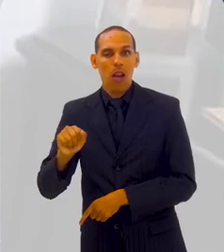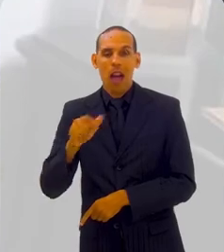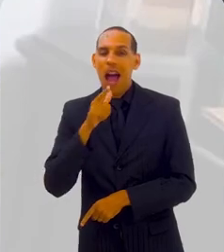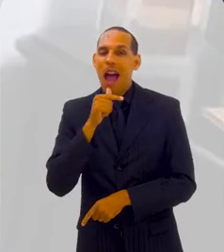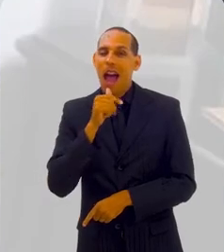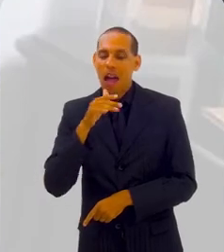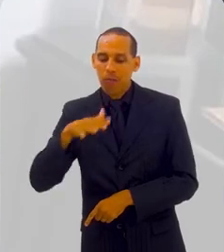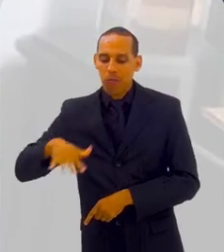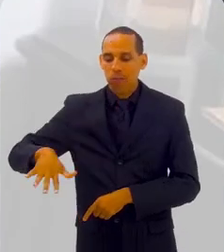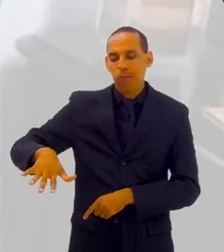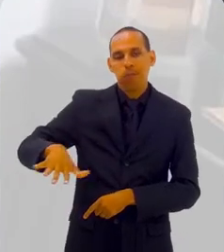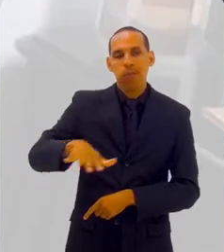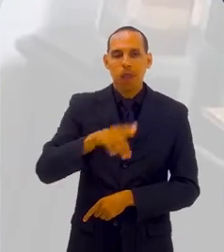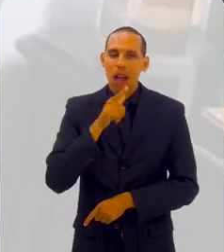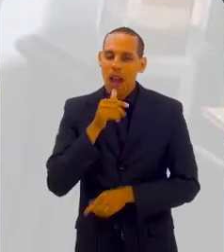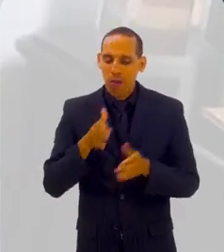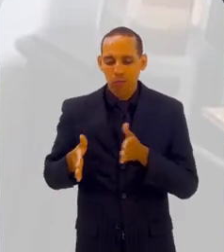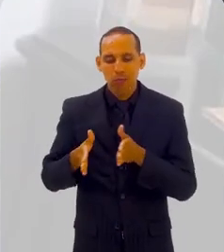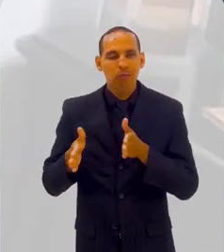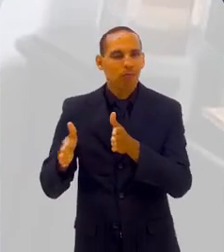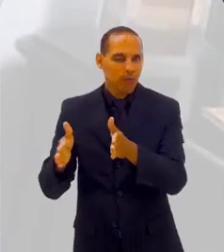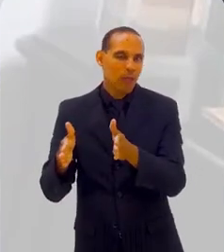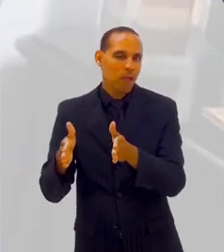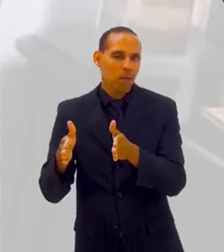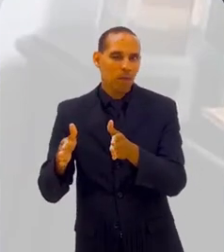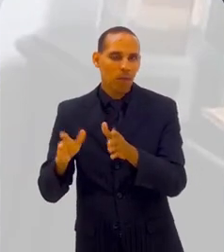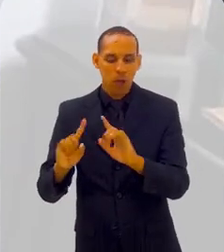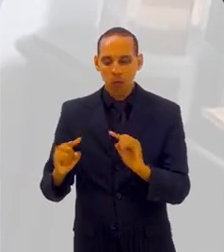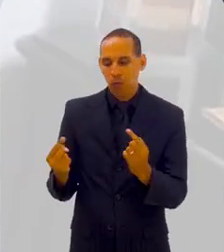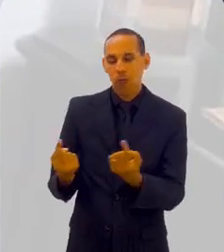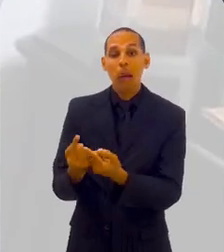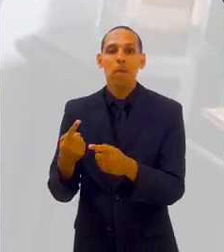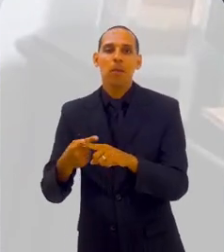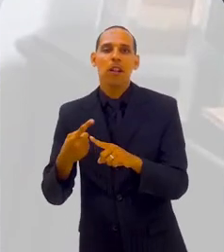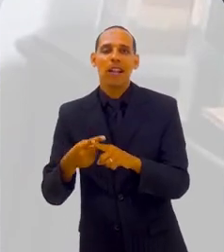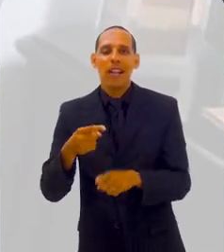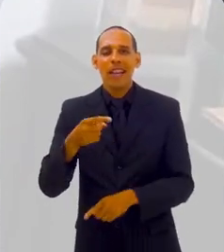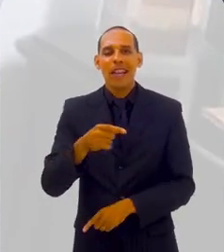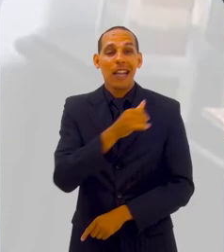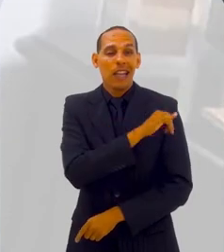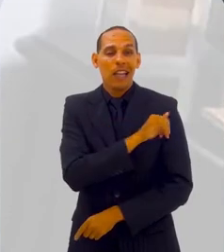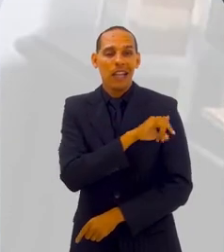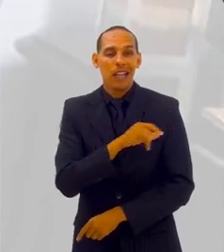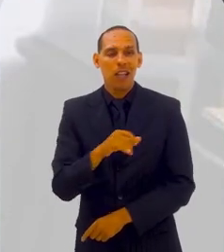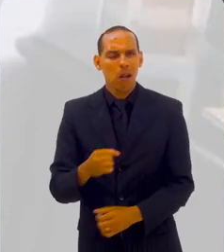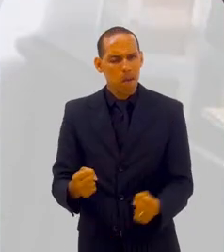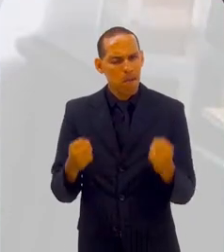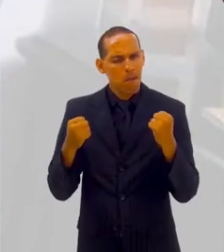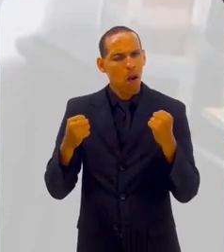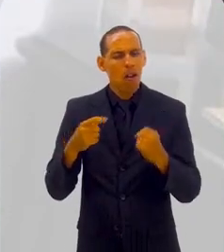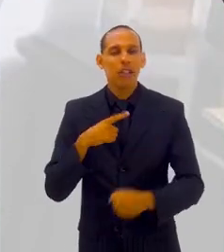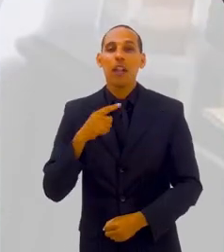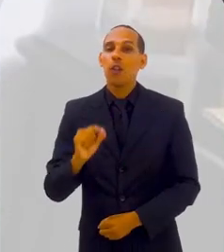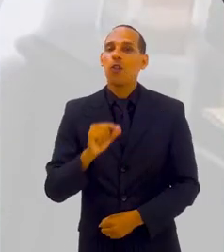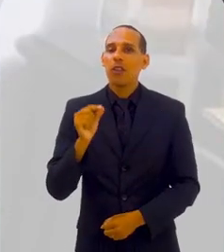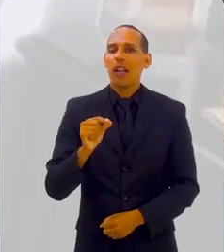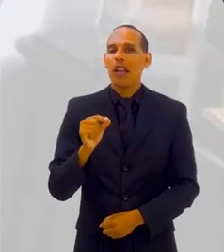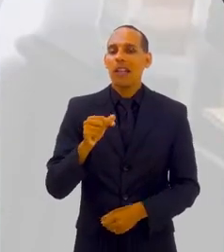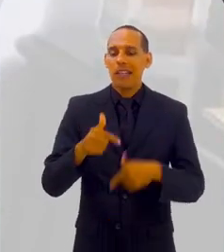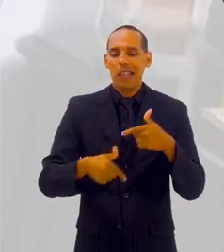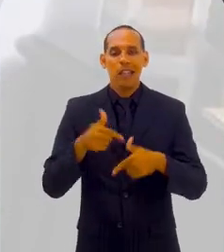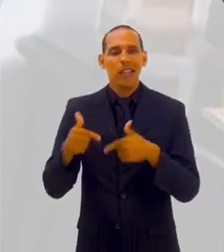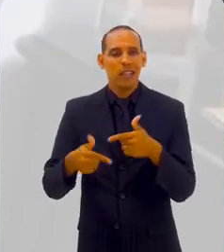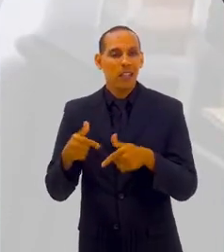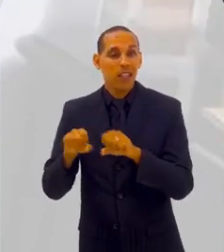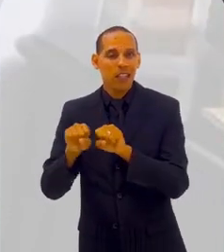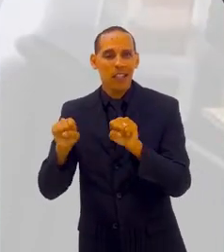dos rios, a recuperação disso, porque o Rio de Janeiro tem um grande potencial, que são serviços